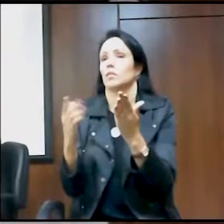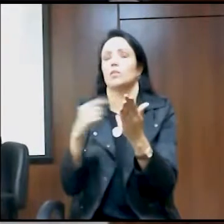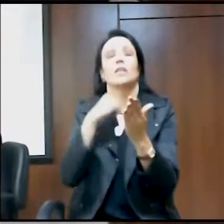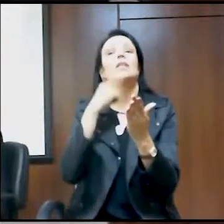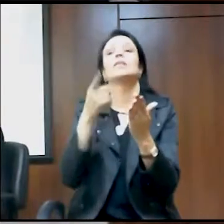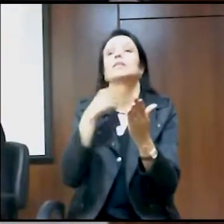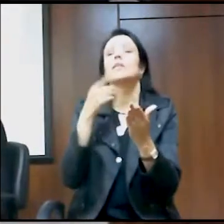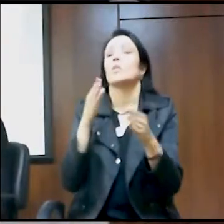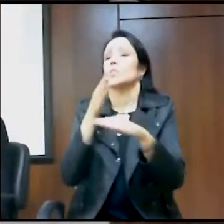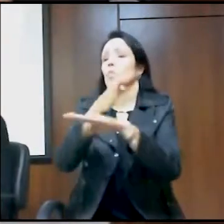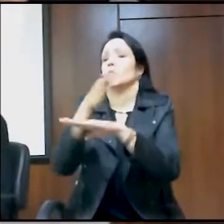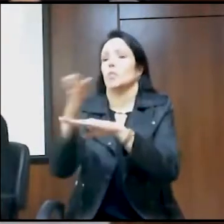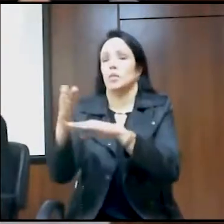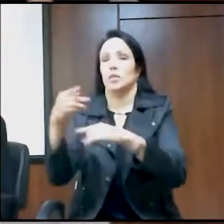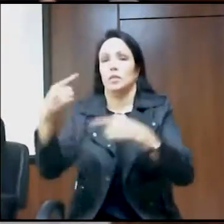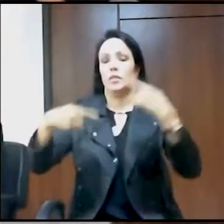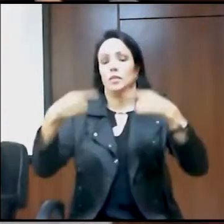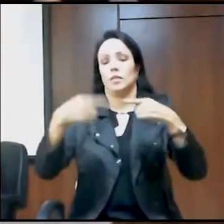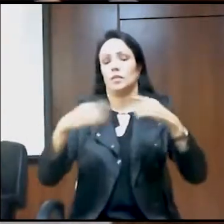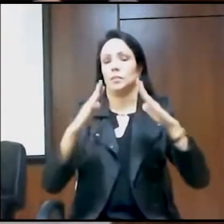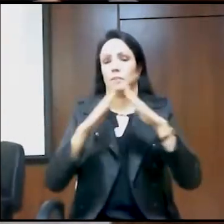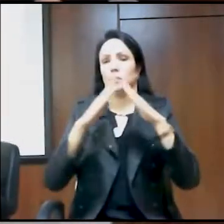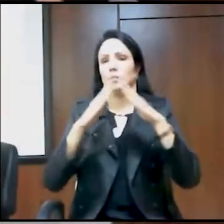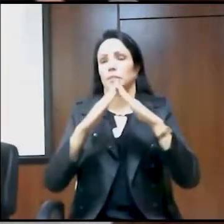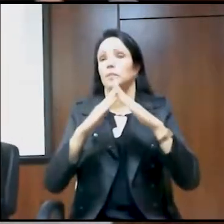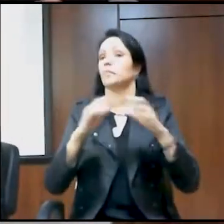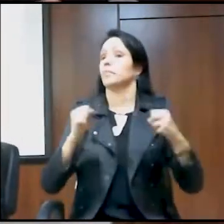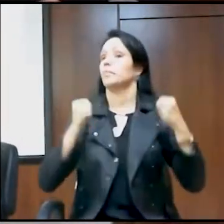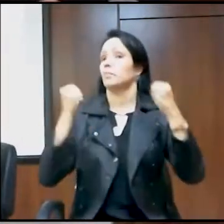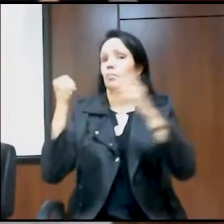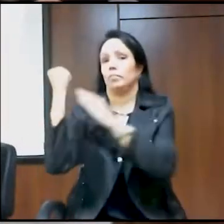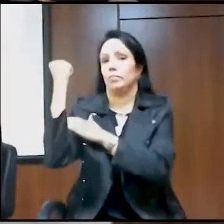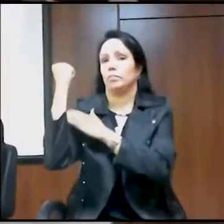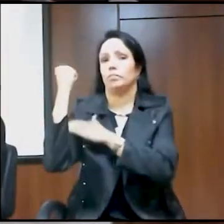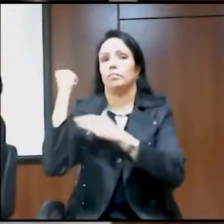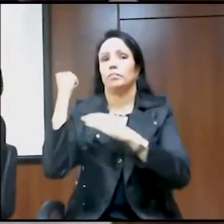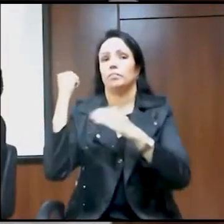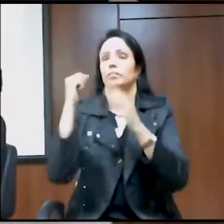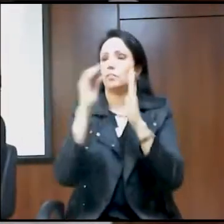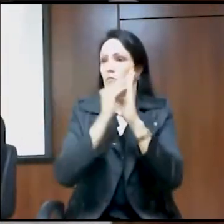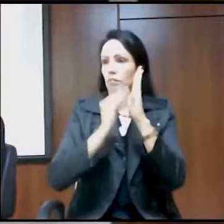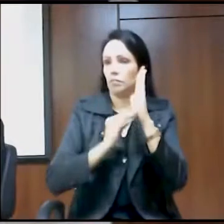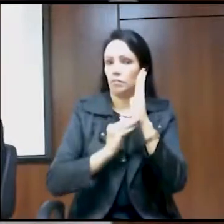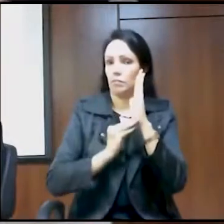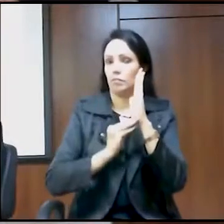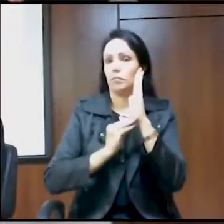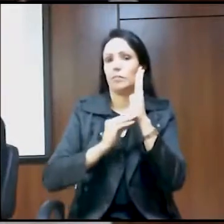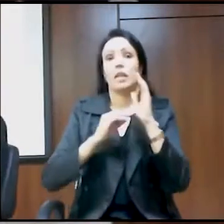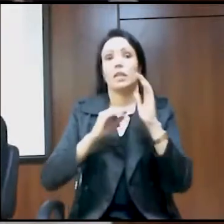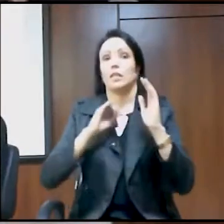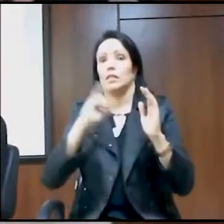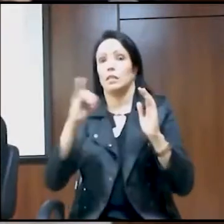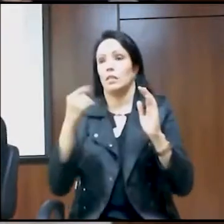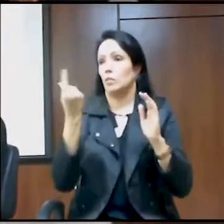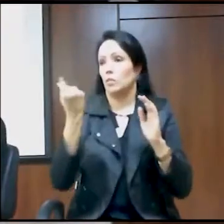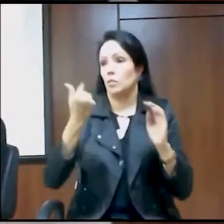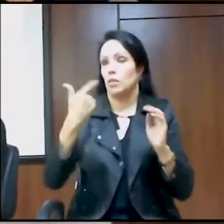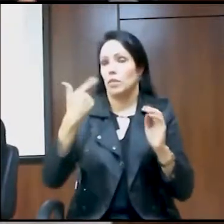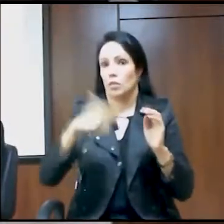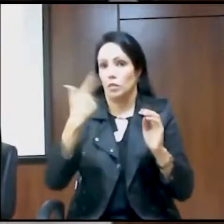de acessar a política habitacional. Ou seja, nós temos que fortalecer a agenda. Se não tiver recurso onde a gente